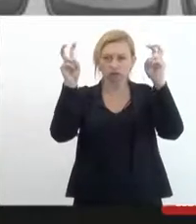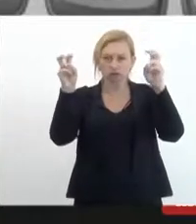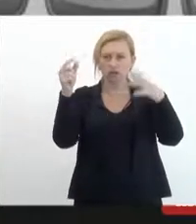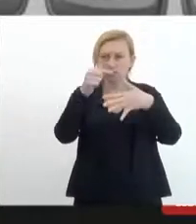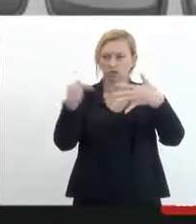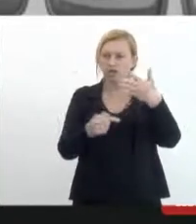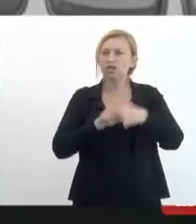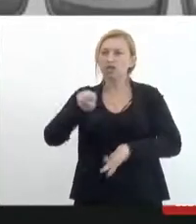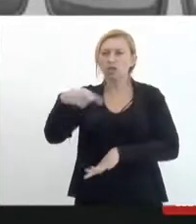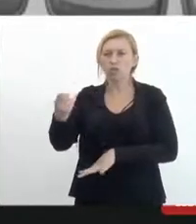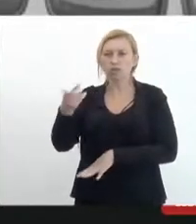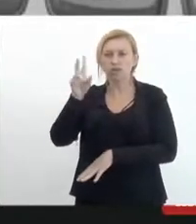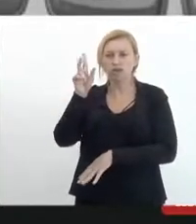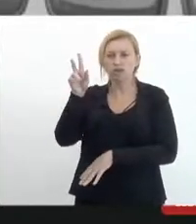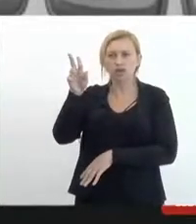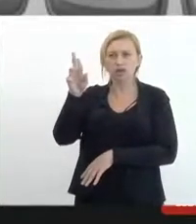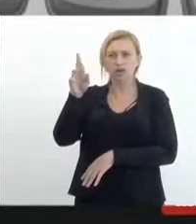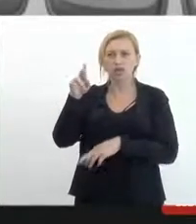próxima reunião.